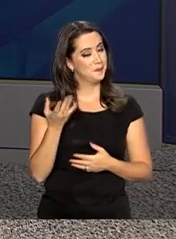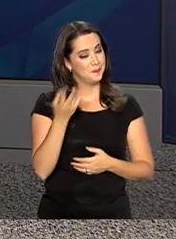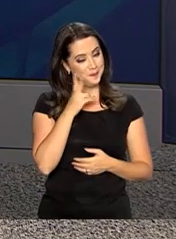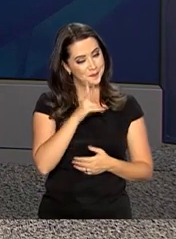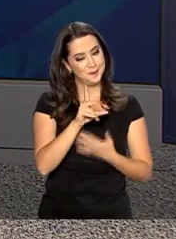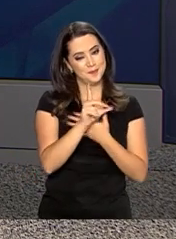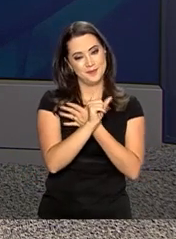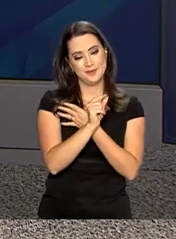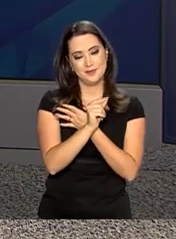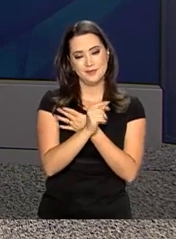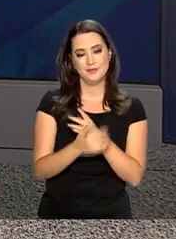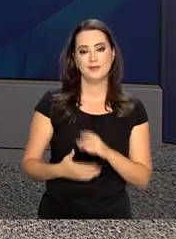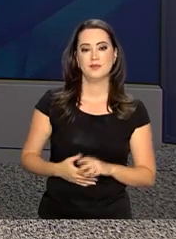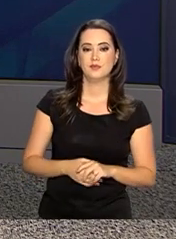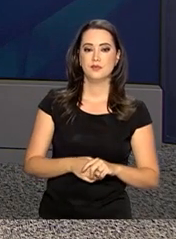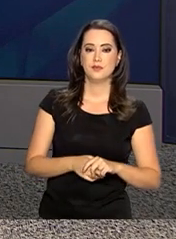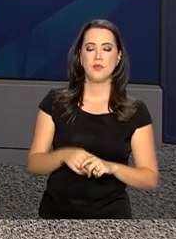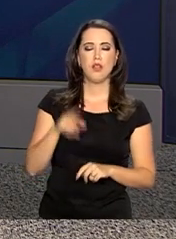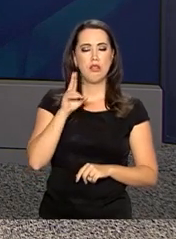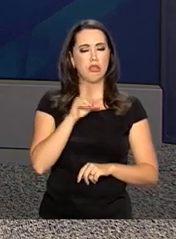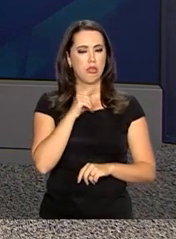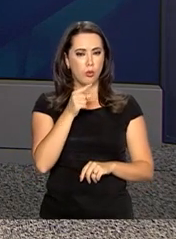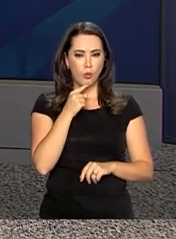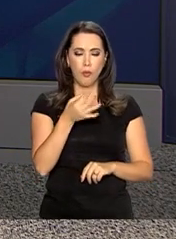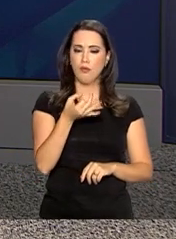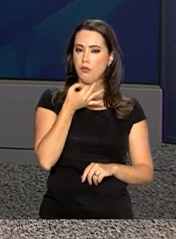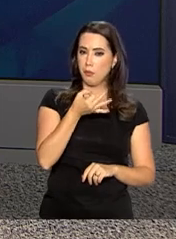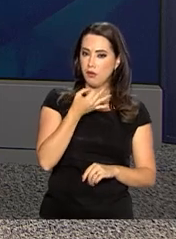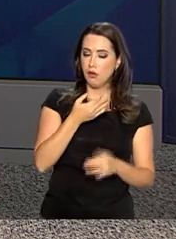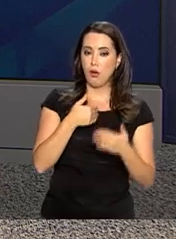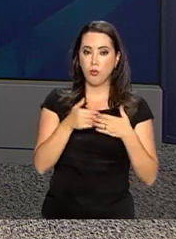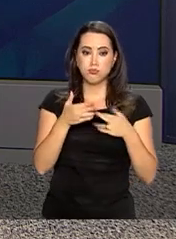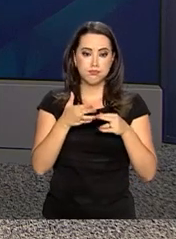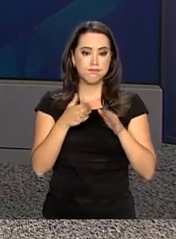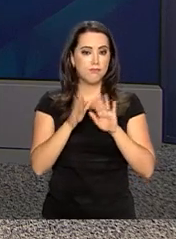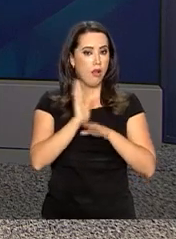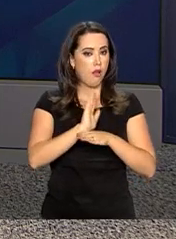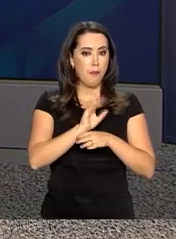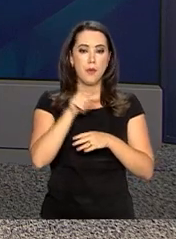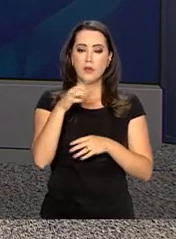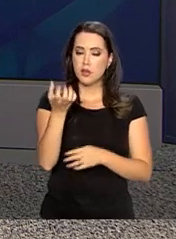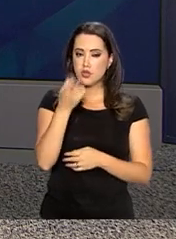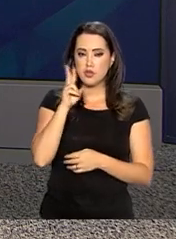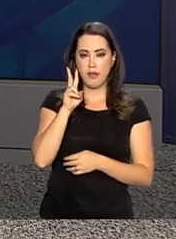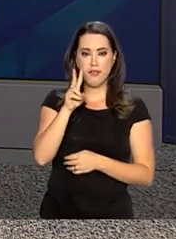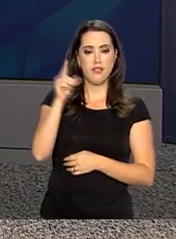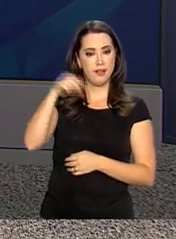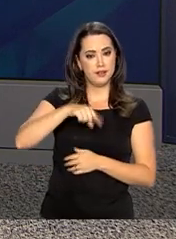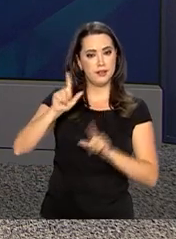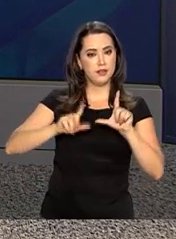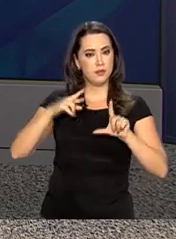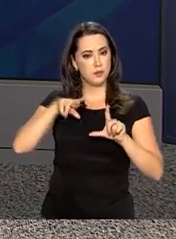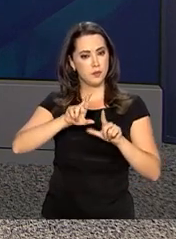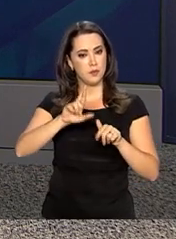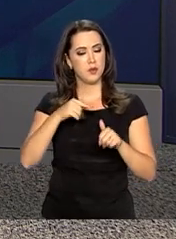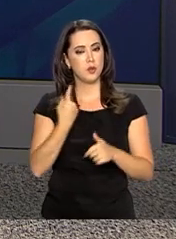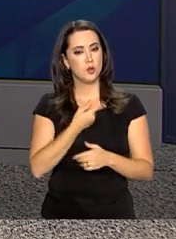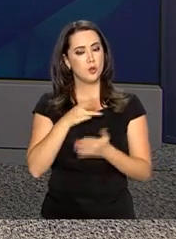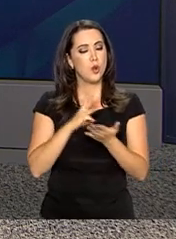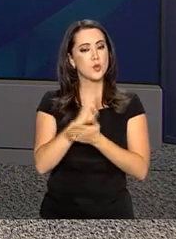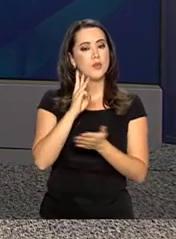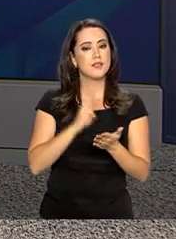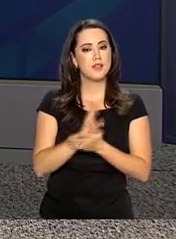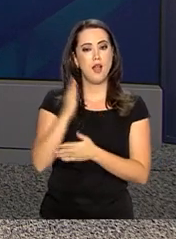também o nosso perfil no Twitter. Você pode mandar suas sugestões de reportagens e dúvidas sobre programas e ações do governo federal para o nosso